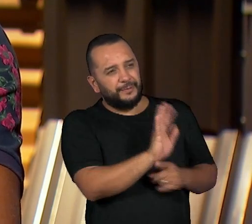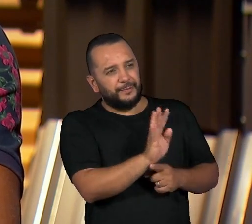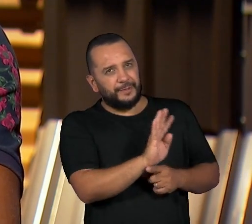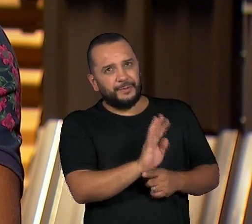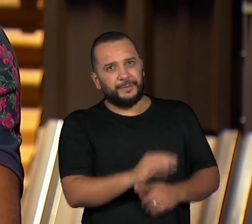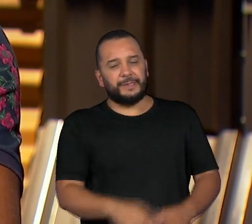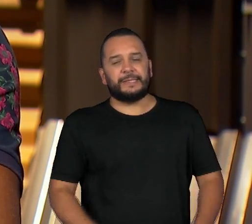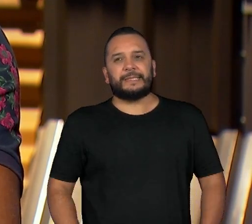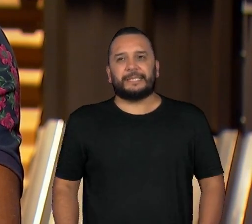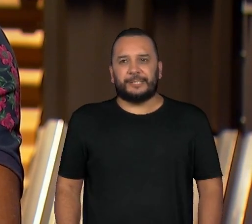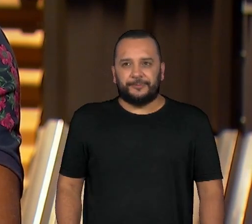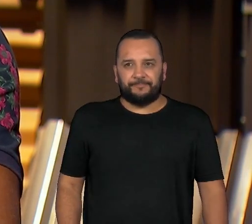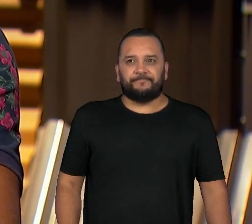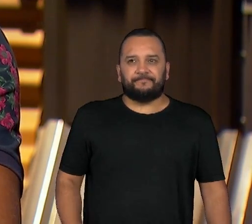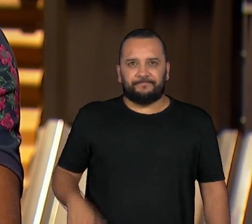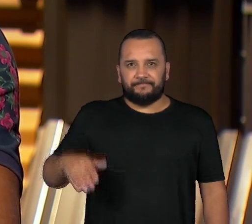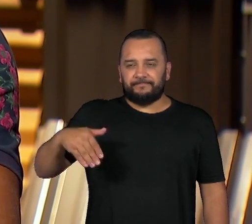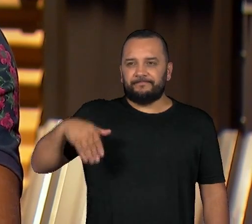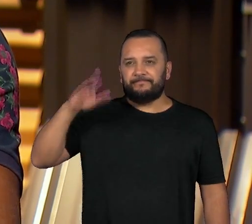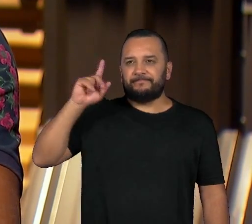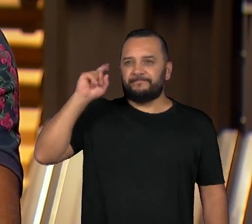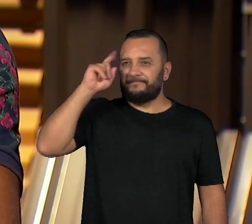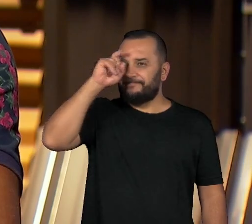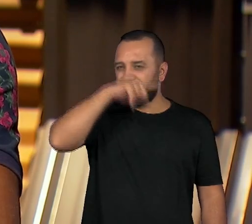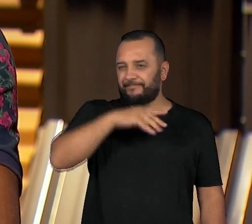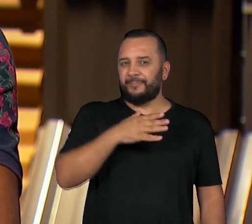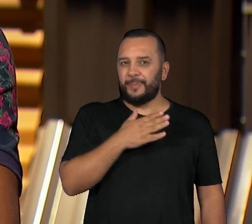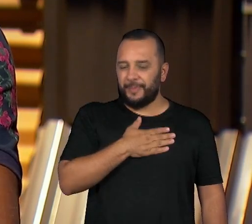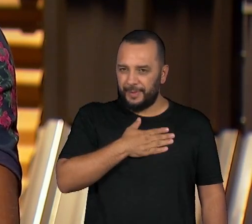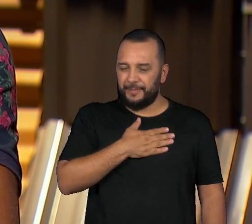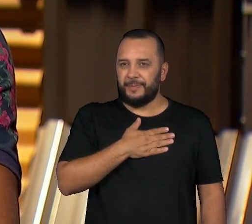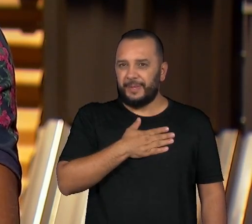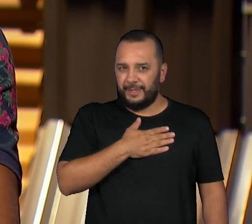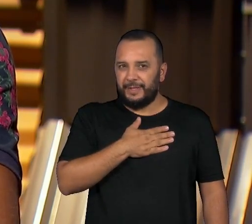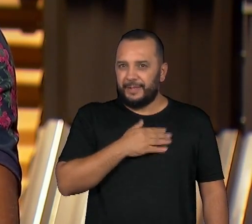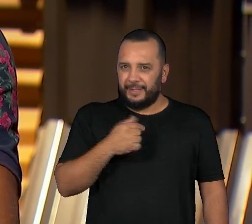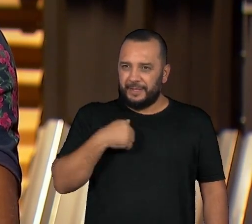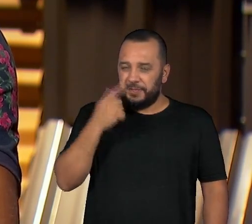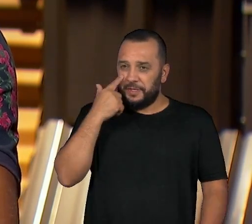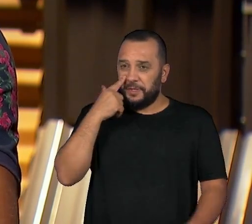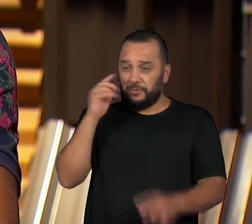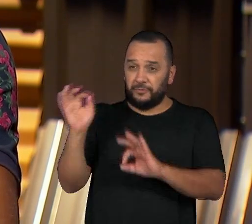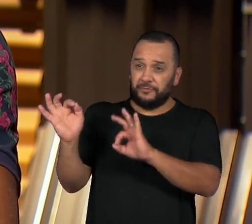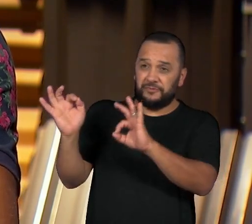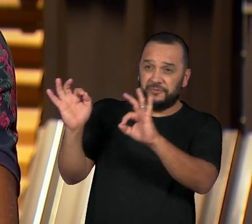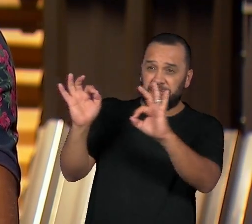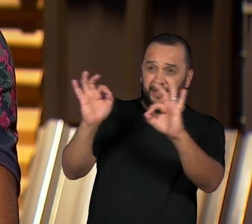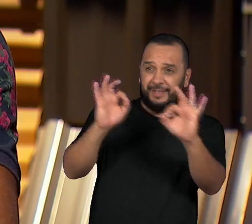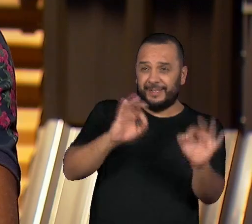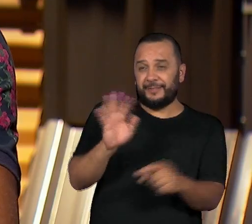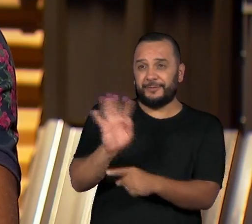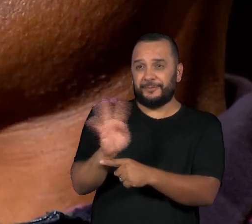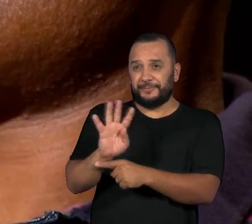Mestre, eu acho que a parte mais difícil para eu olhar e